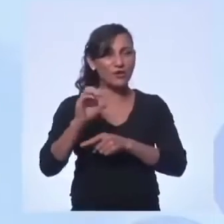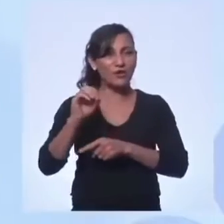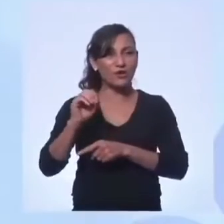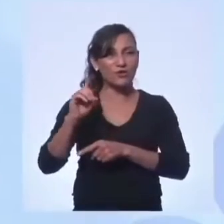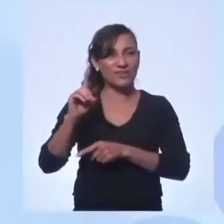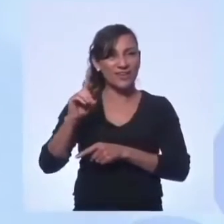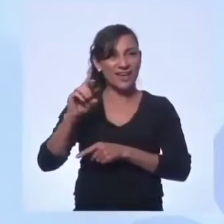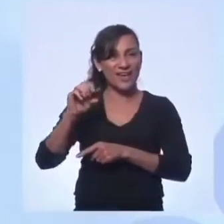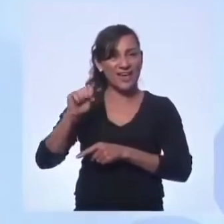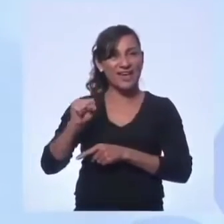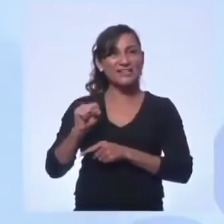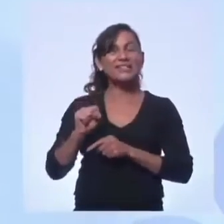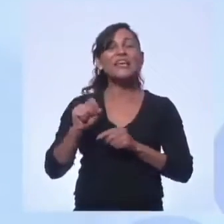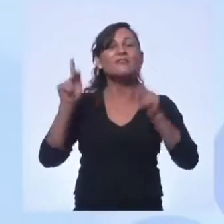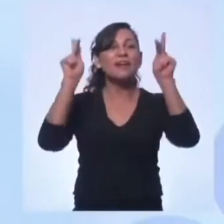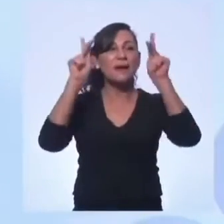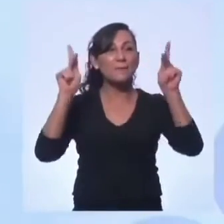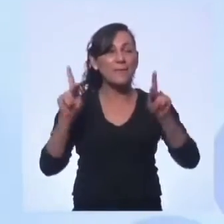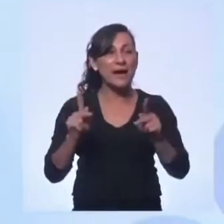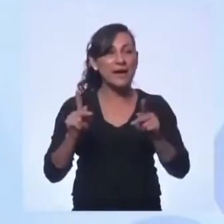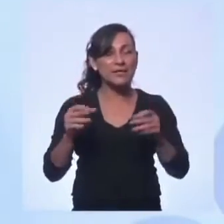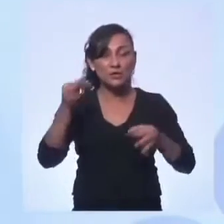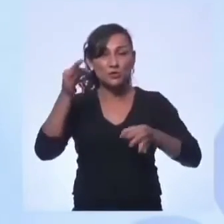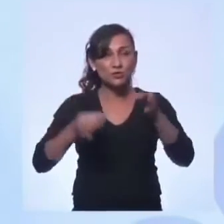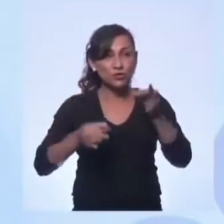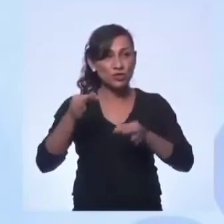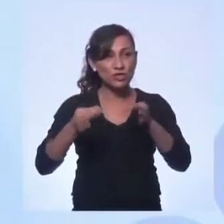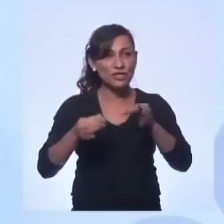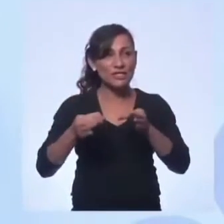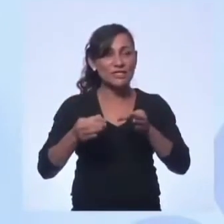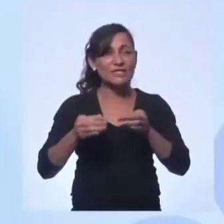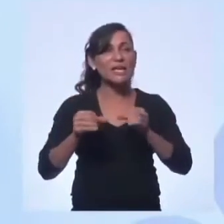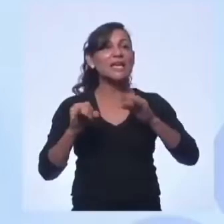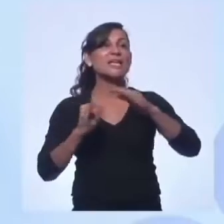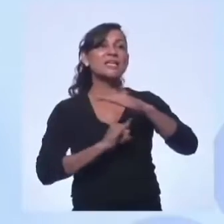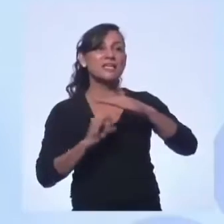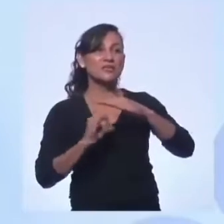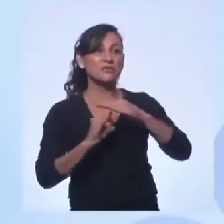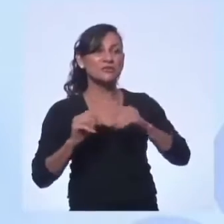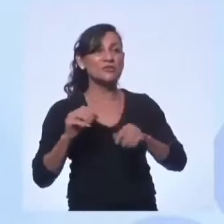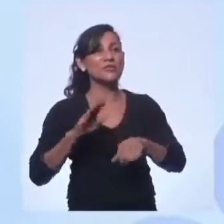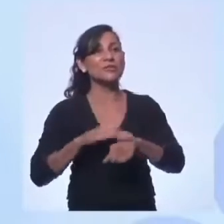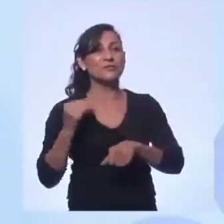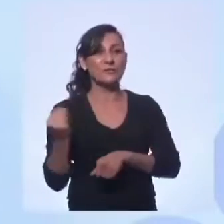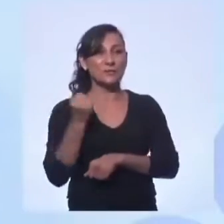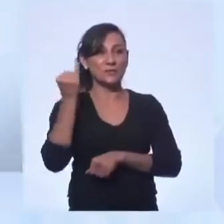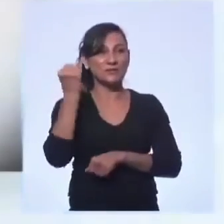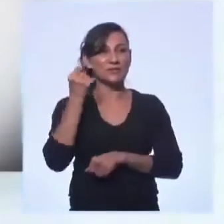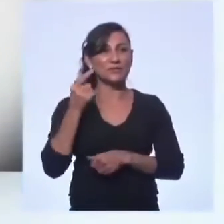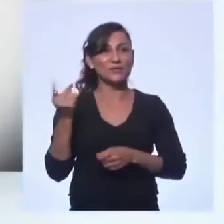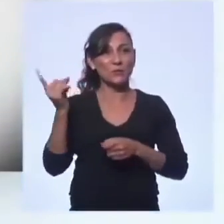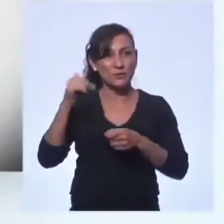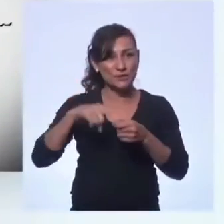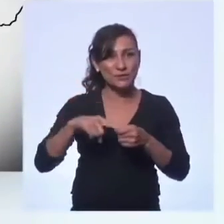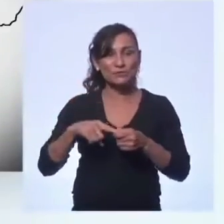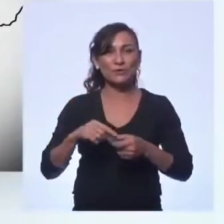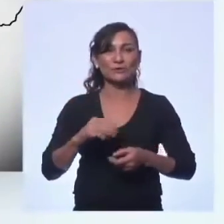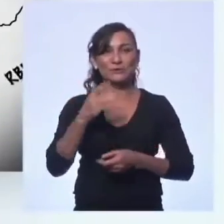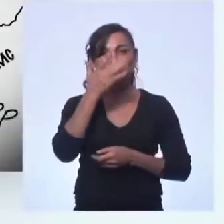vai falar aí sobre paz, justiça e instituições eficazes. Daqui a pouco a gente volta.